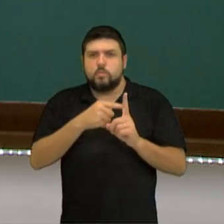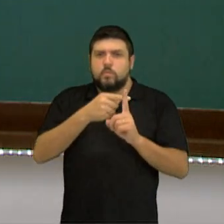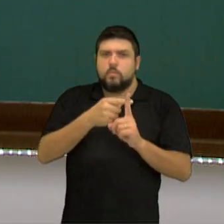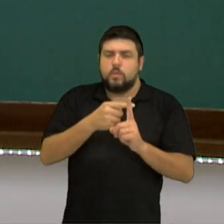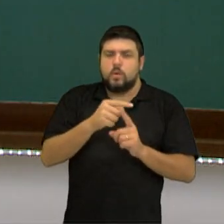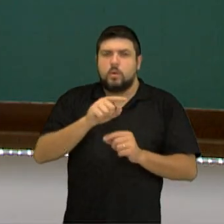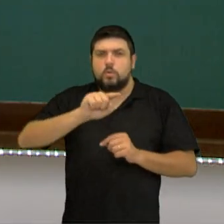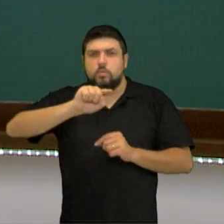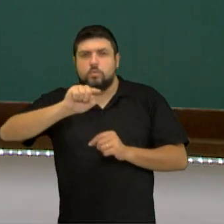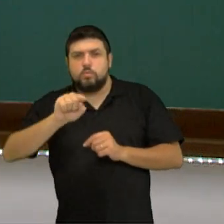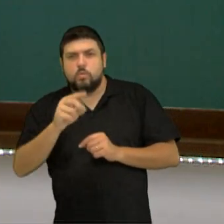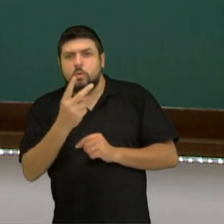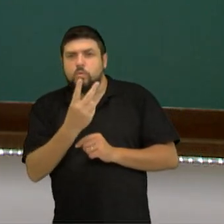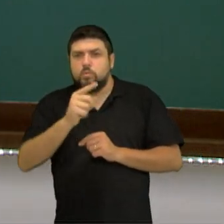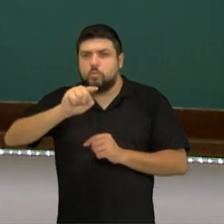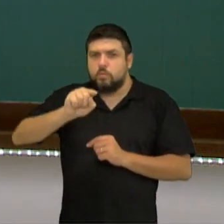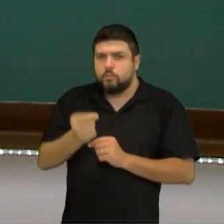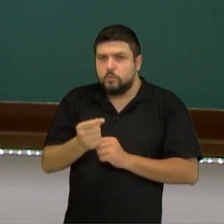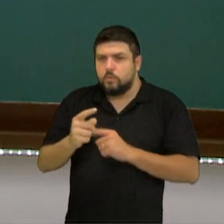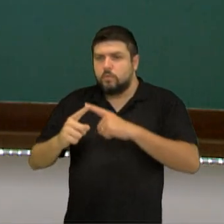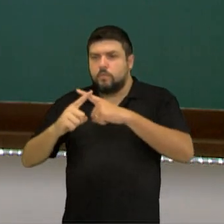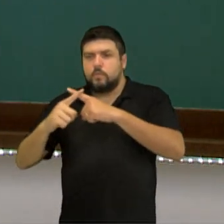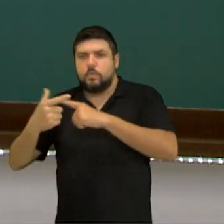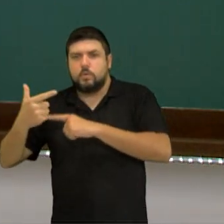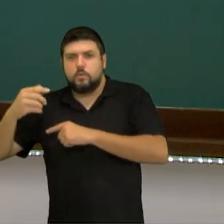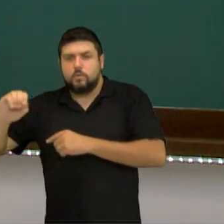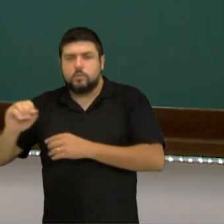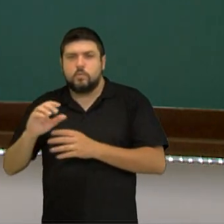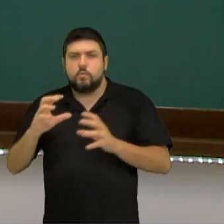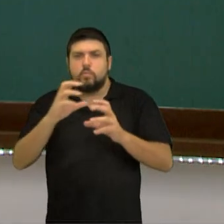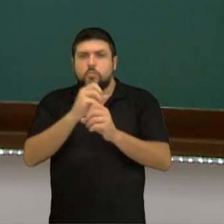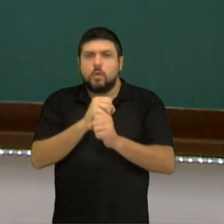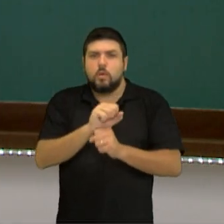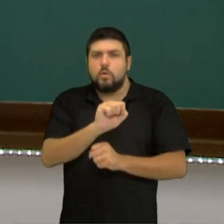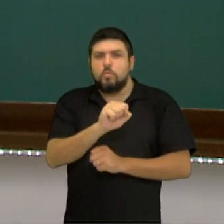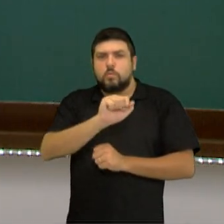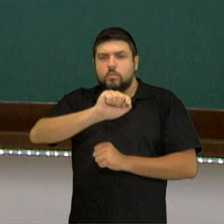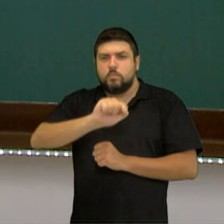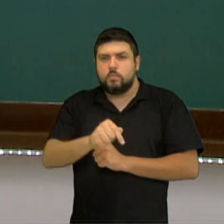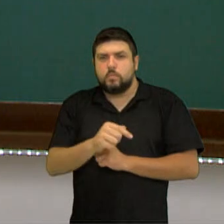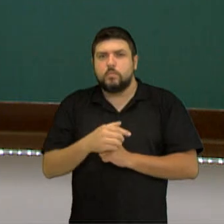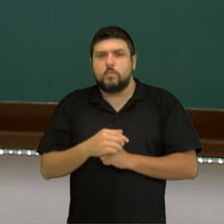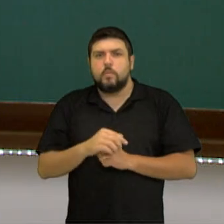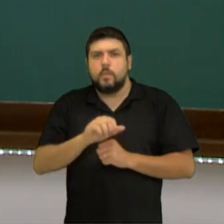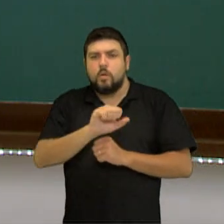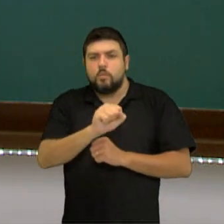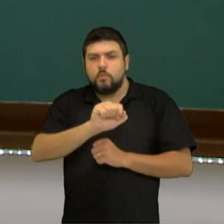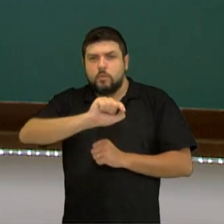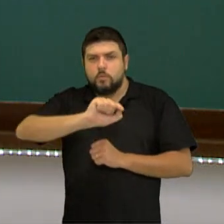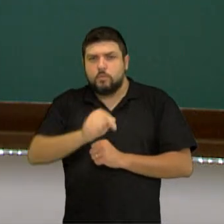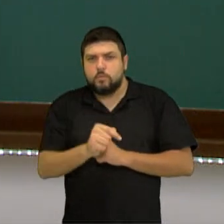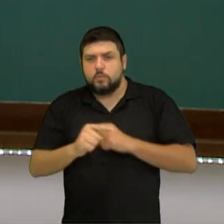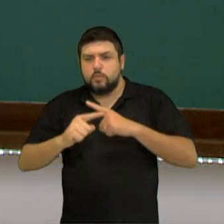20, somando, certo? 6.000 mais 2.000, 8.000. 8.000 vezes